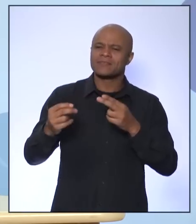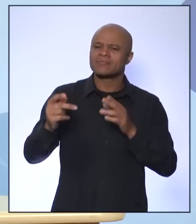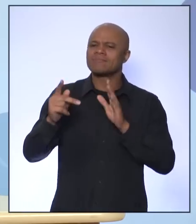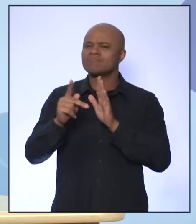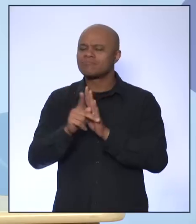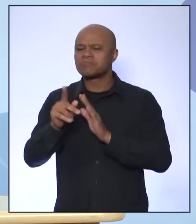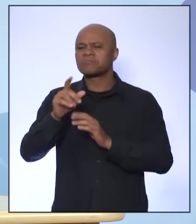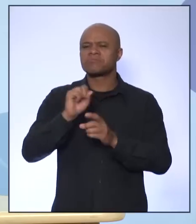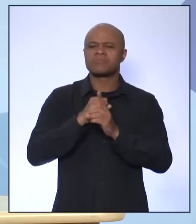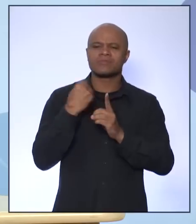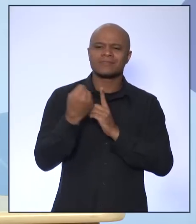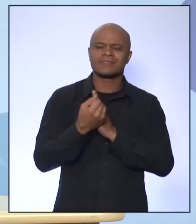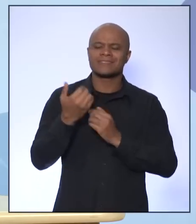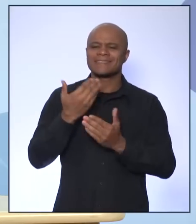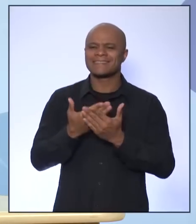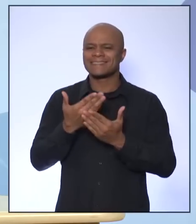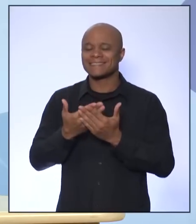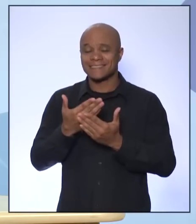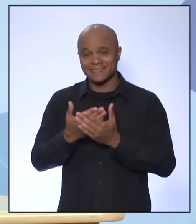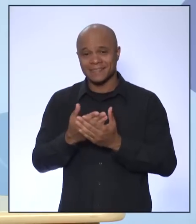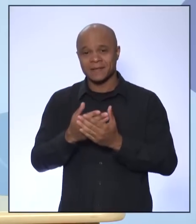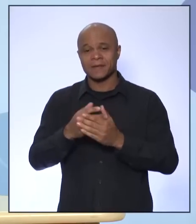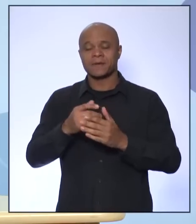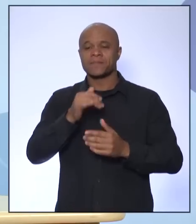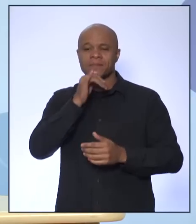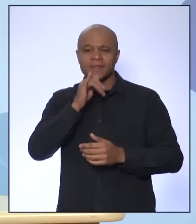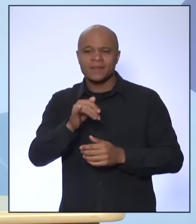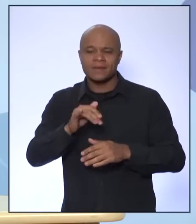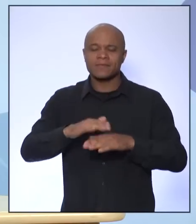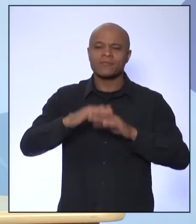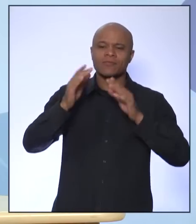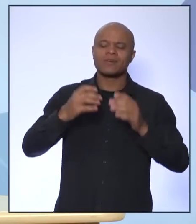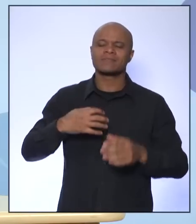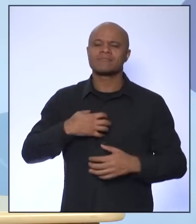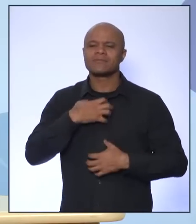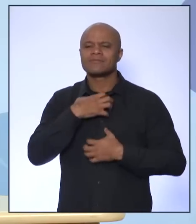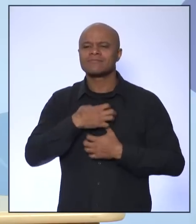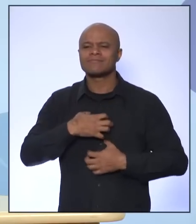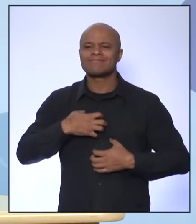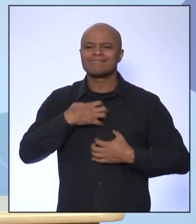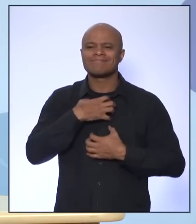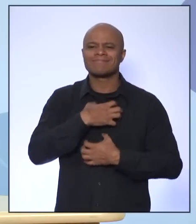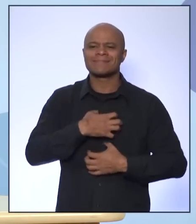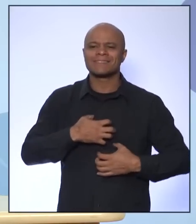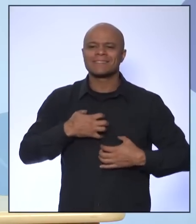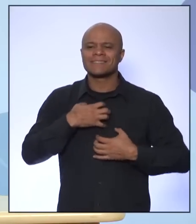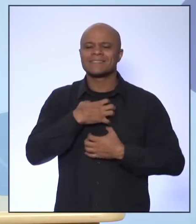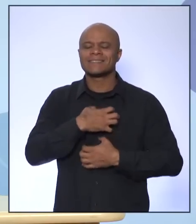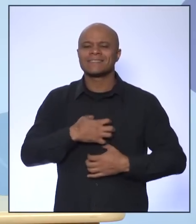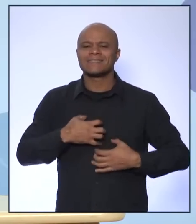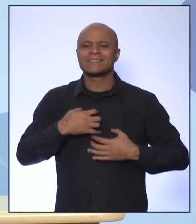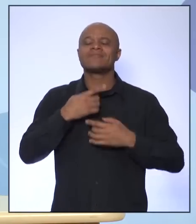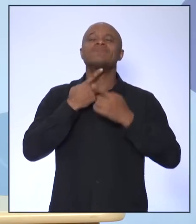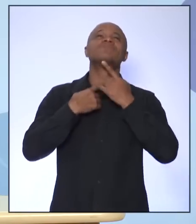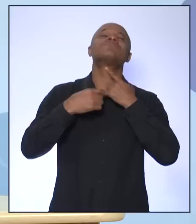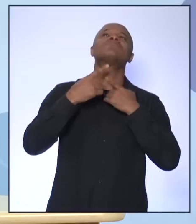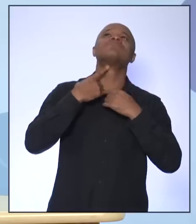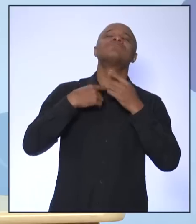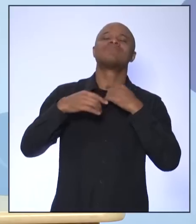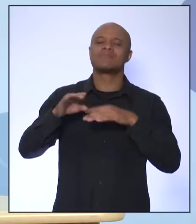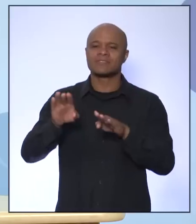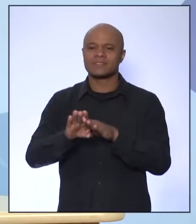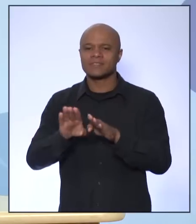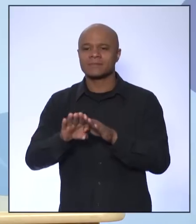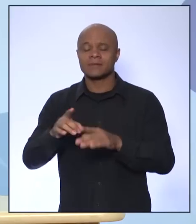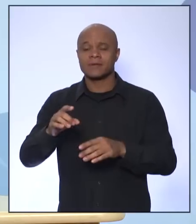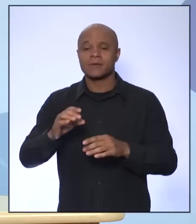a qual eles estão estudando. Então, quais são as angústias, quais são as vontades dessa geração, o que